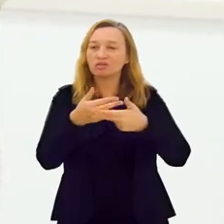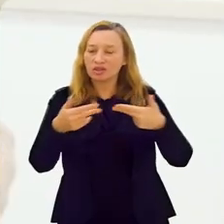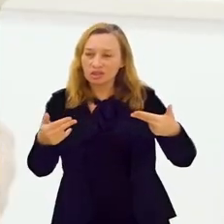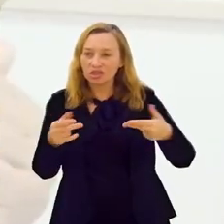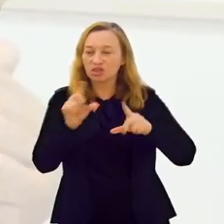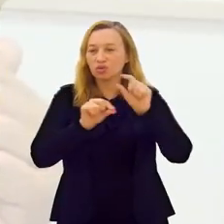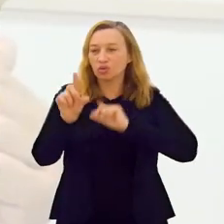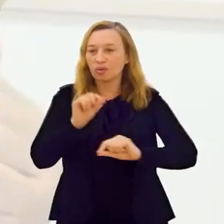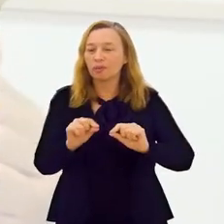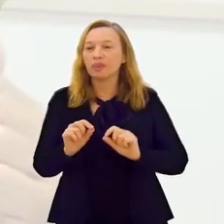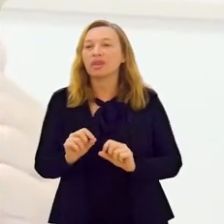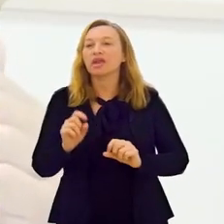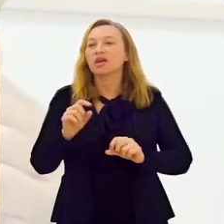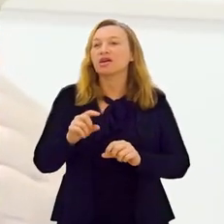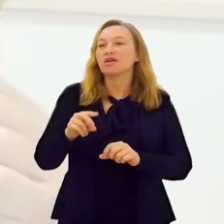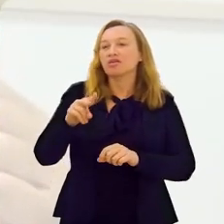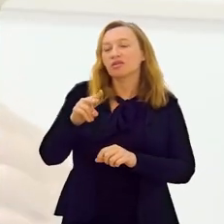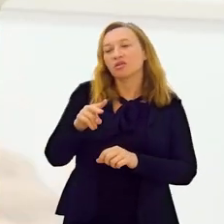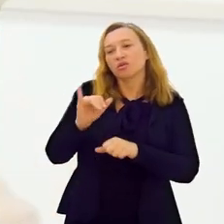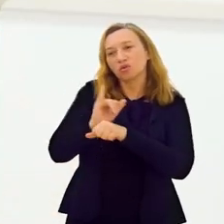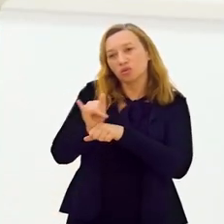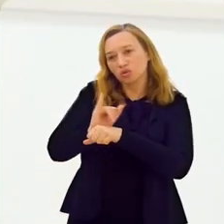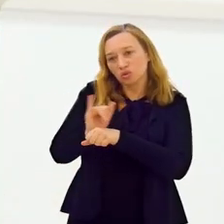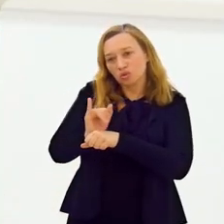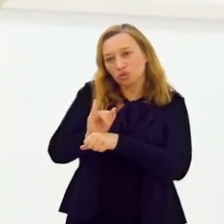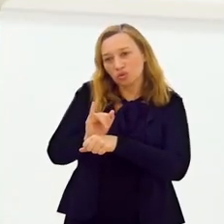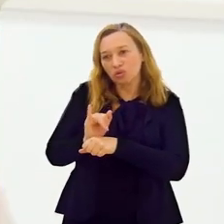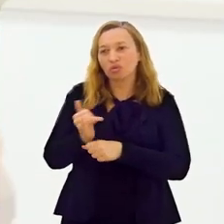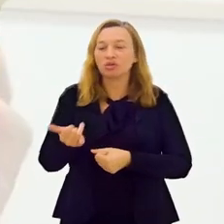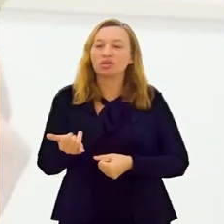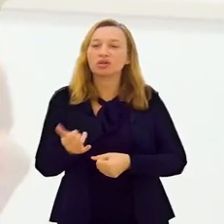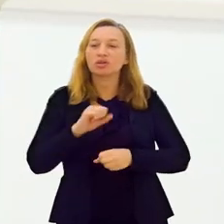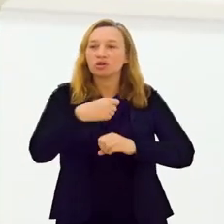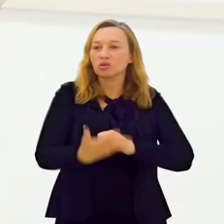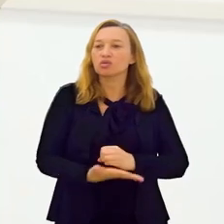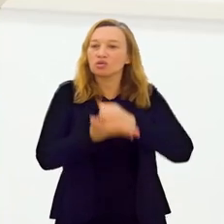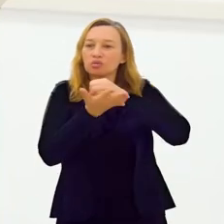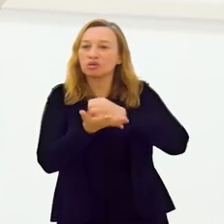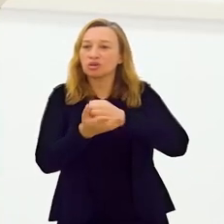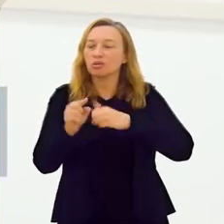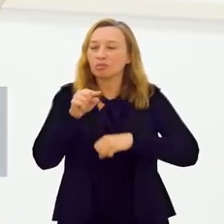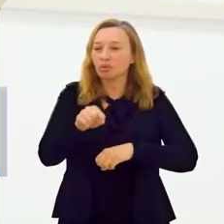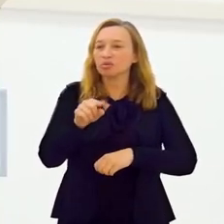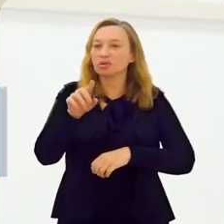que a gente possa fazer as coisas. Vai pelo YouTube, eu repeti,